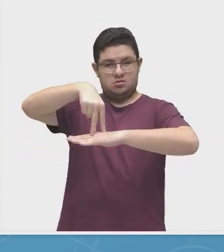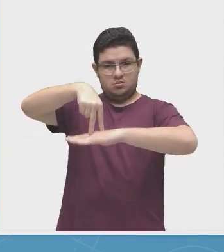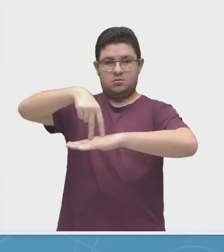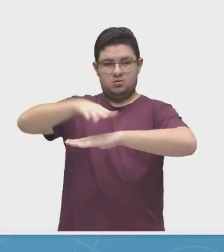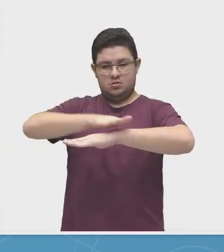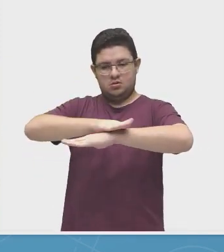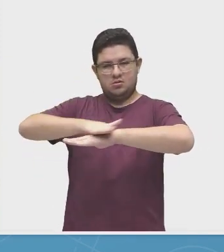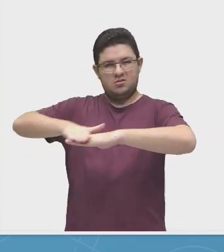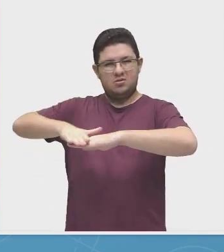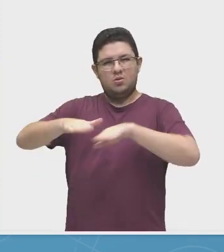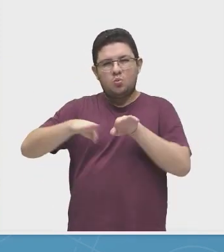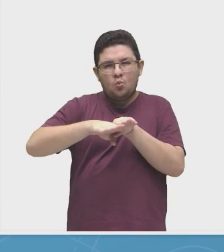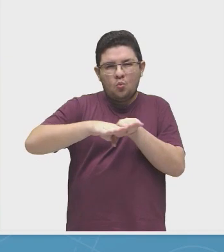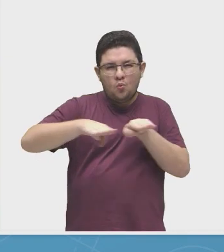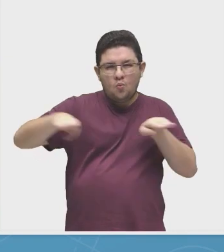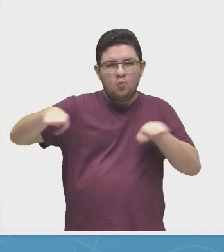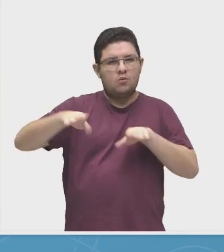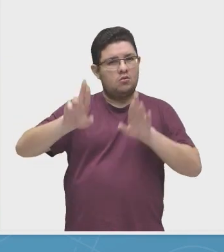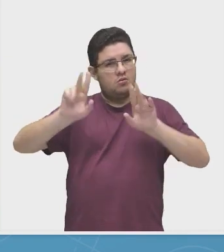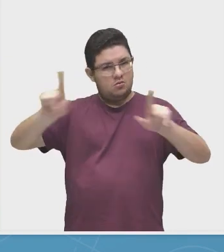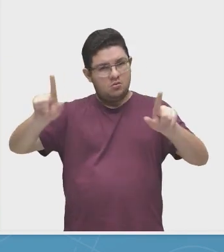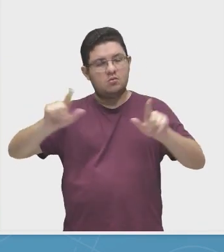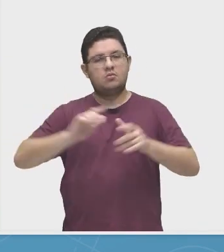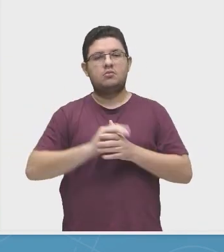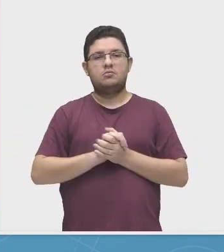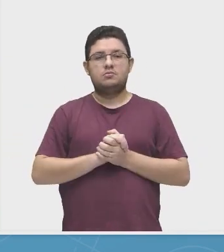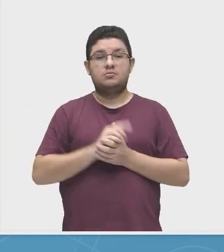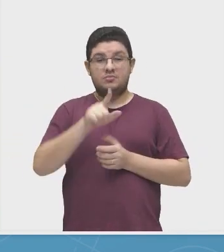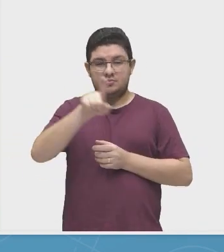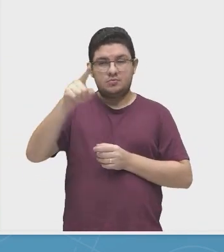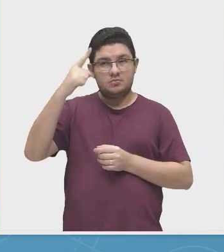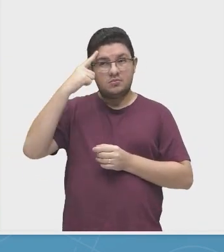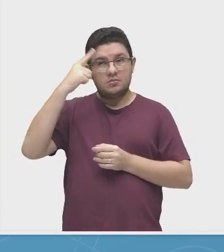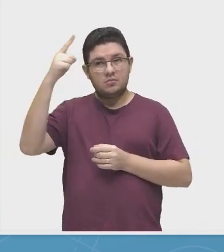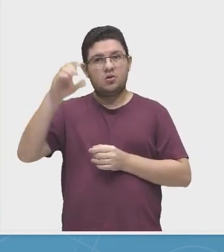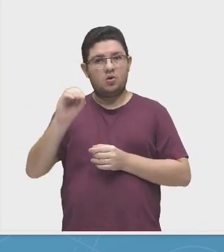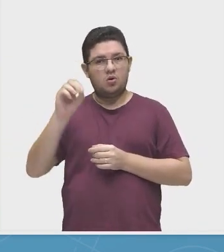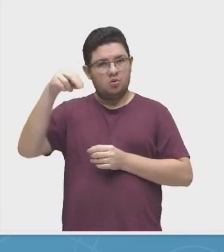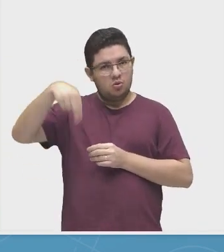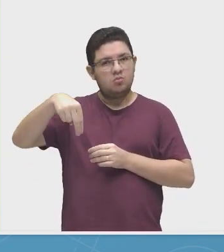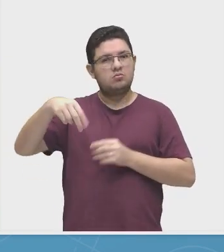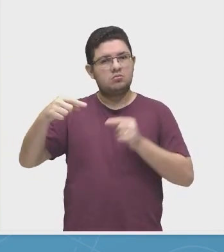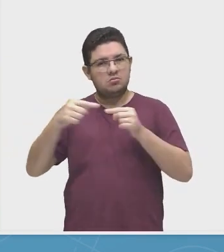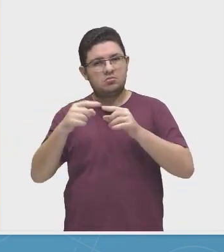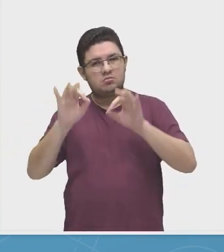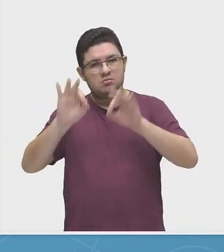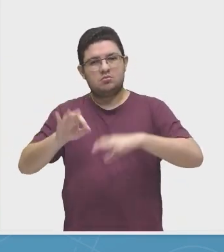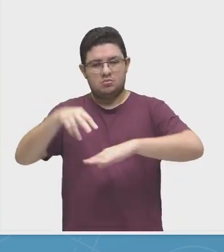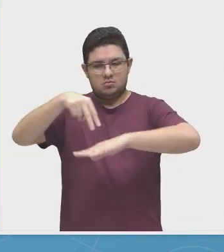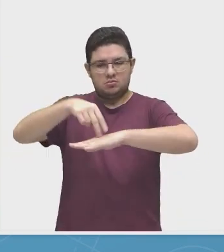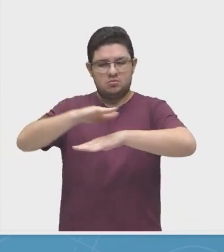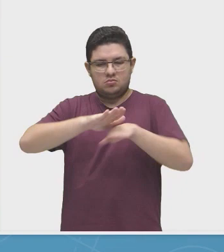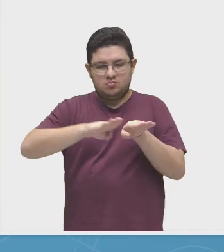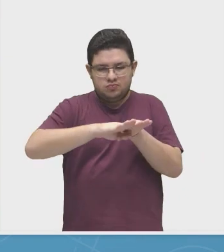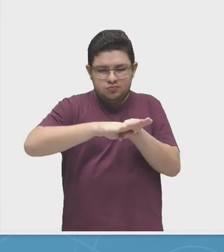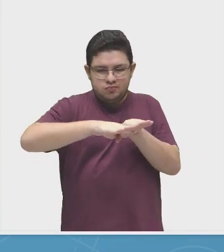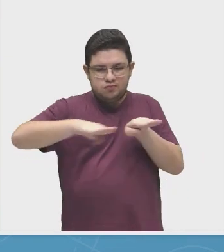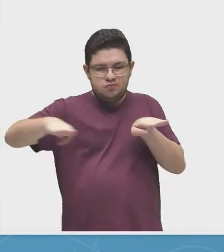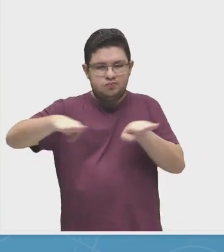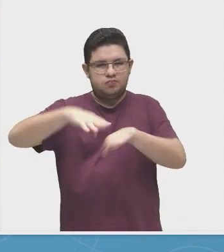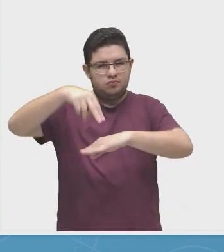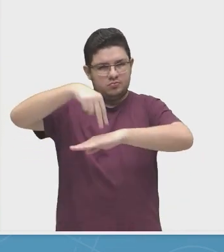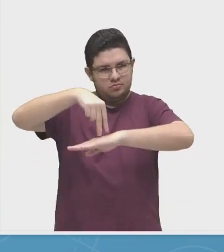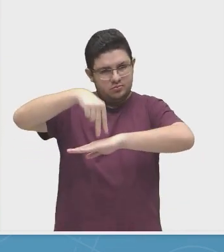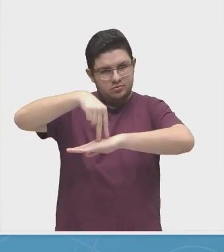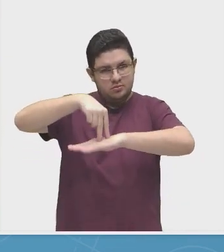da ilha. Entende? Então é mais ou menos essa a diferença. Então por isso que eu utilizo on island, né,